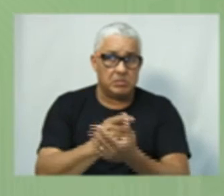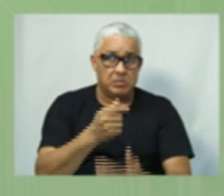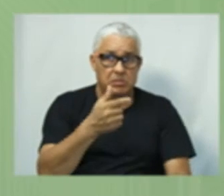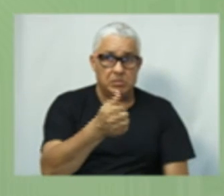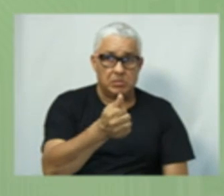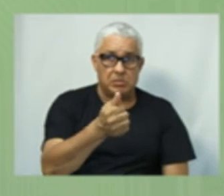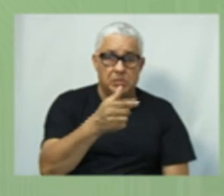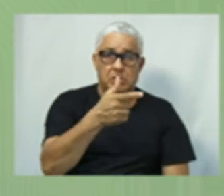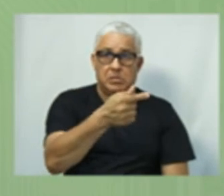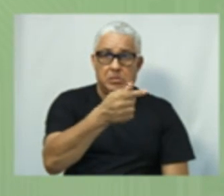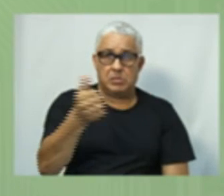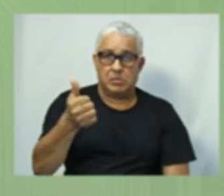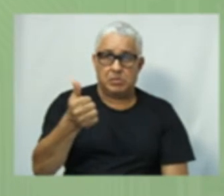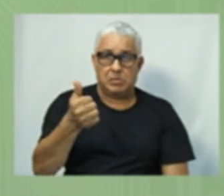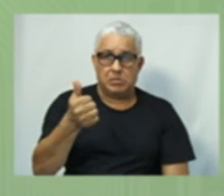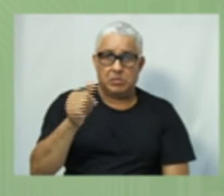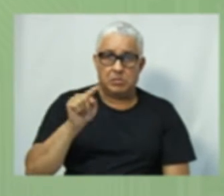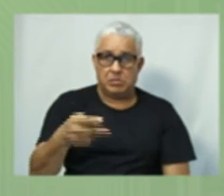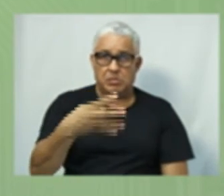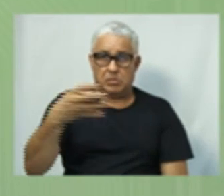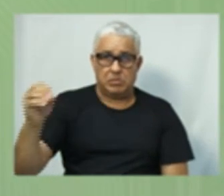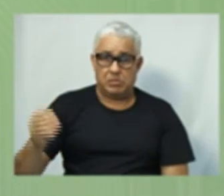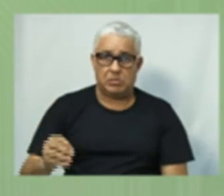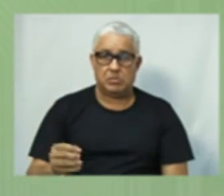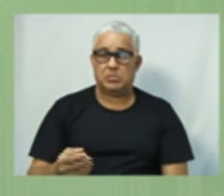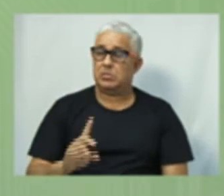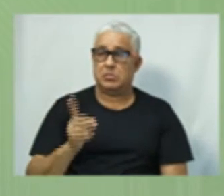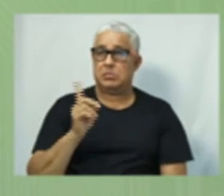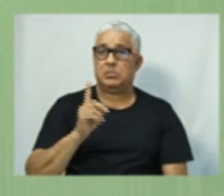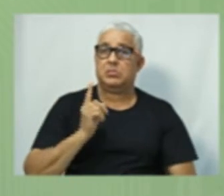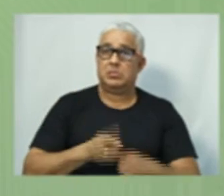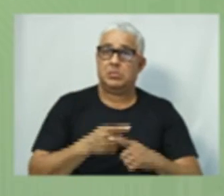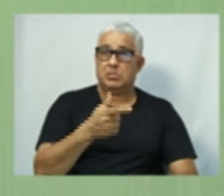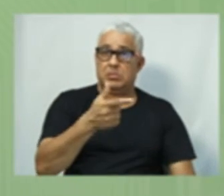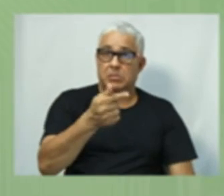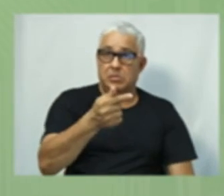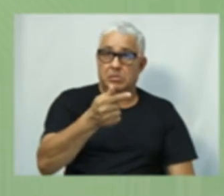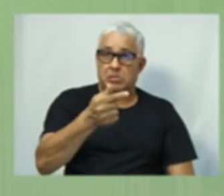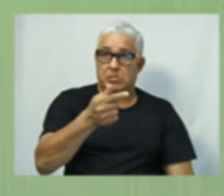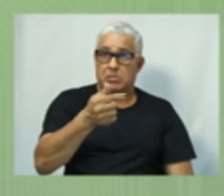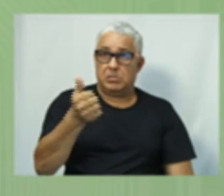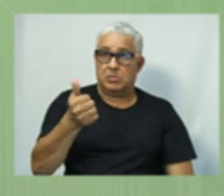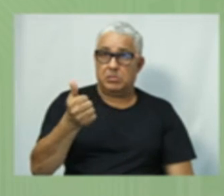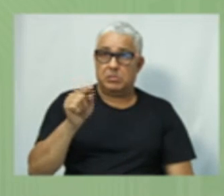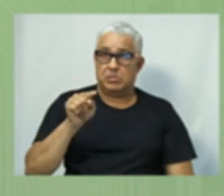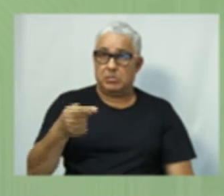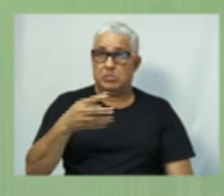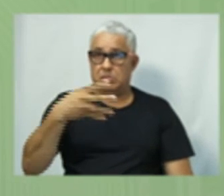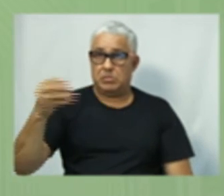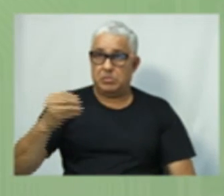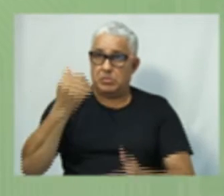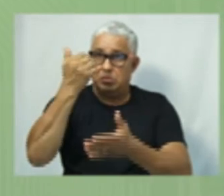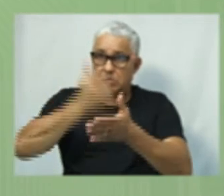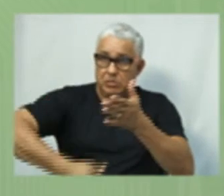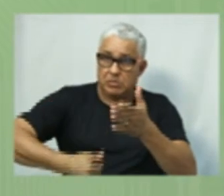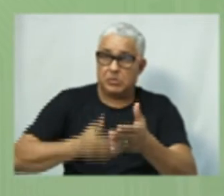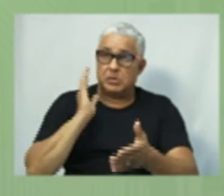71.400? Não, não é isso. É que dos 71.400 ele já pagou 24. Então só falta